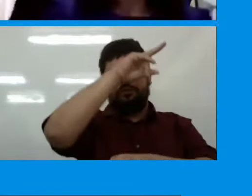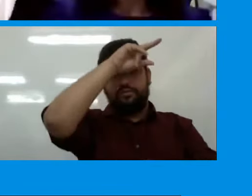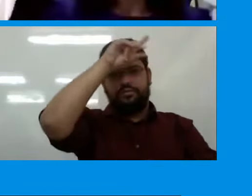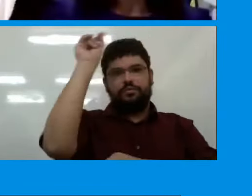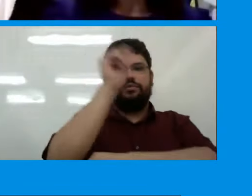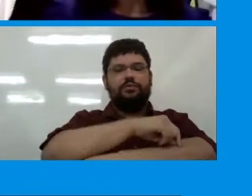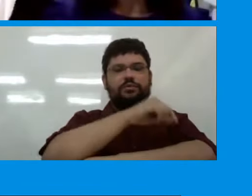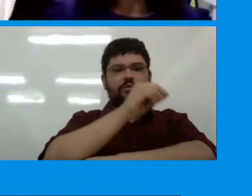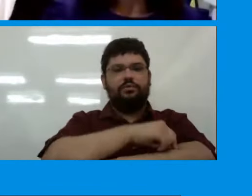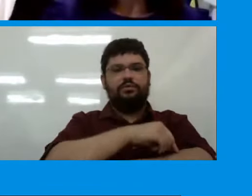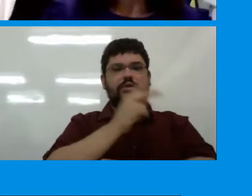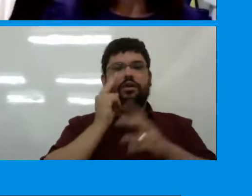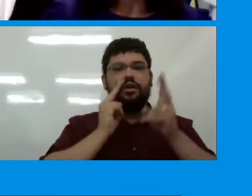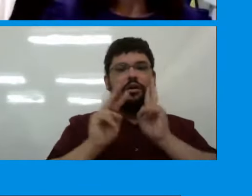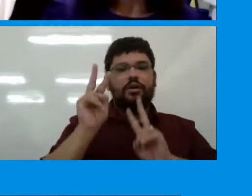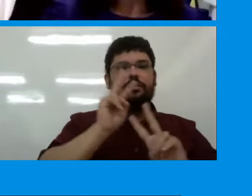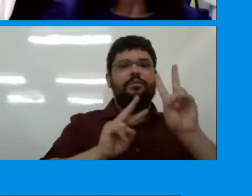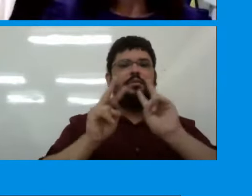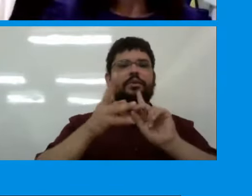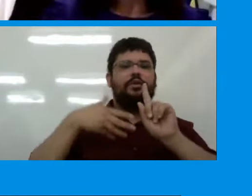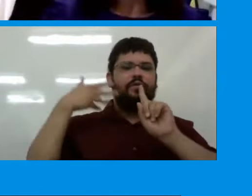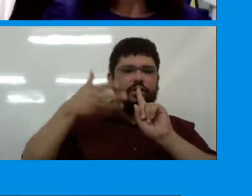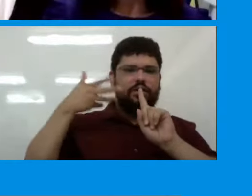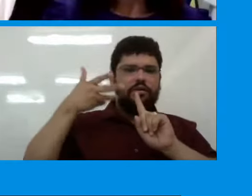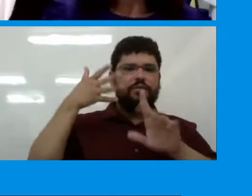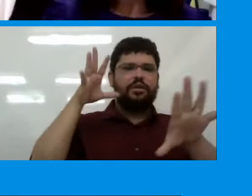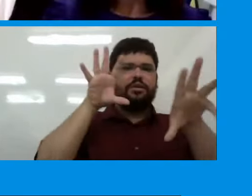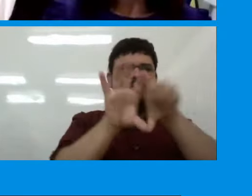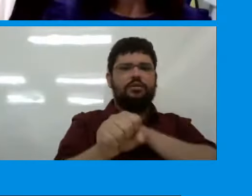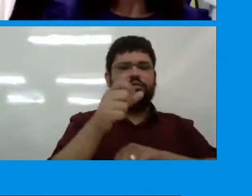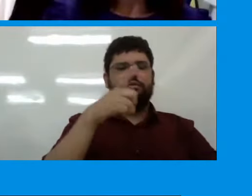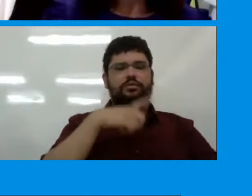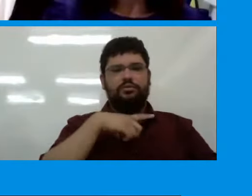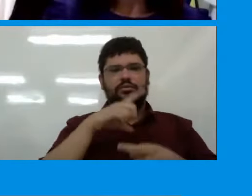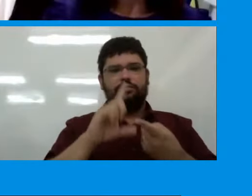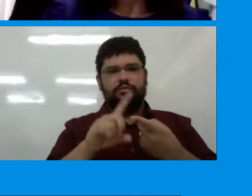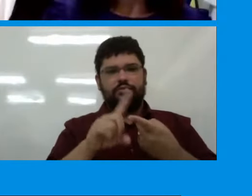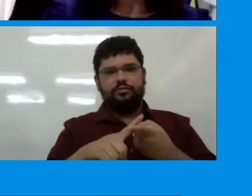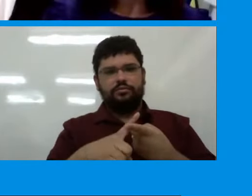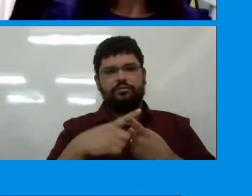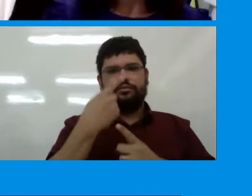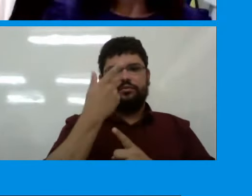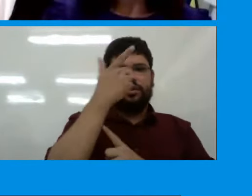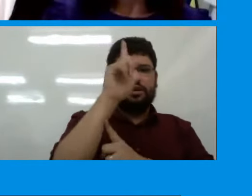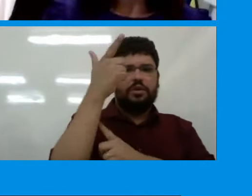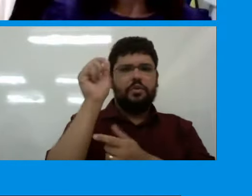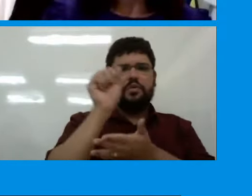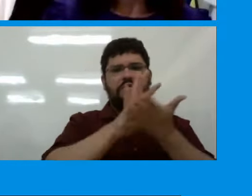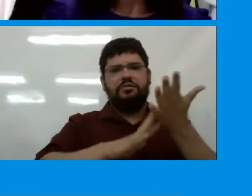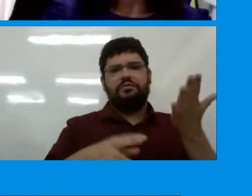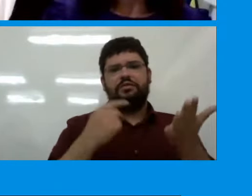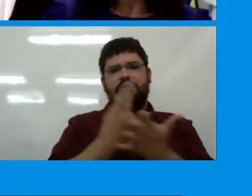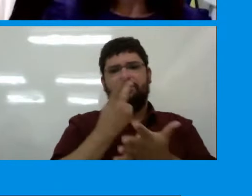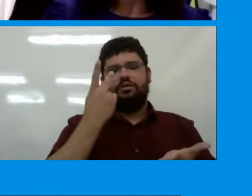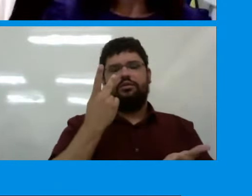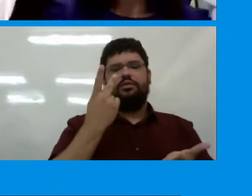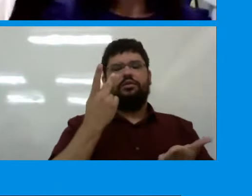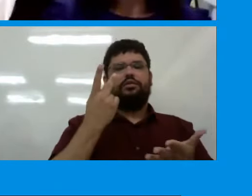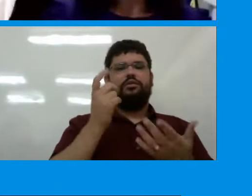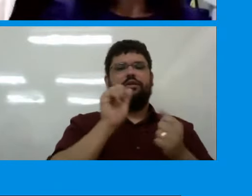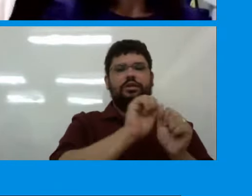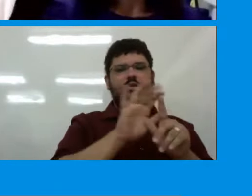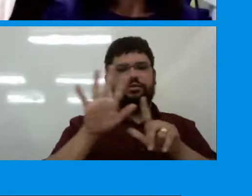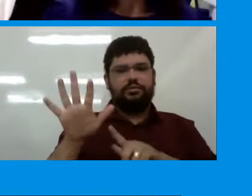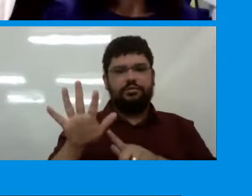nossas formações virtuais das próximas atividades que acontecerão na Jornada Pedagógica